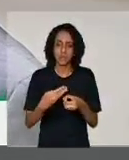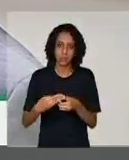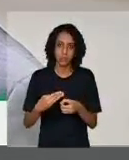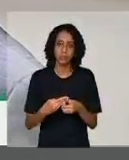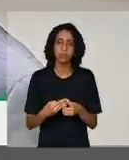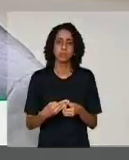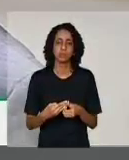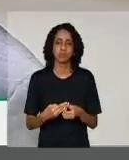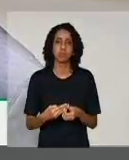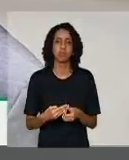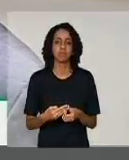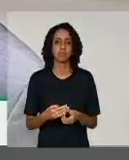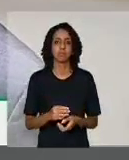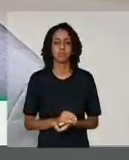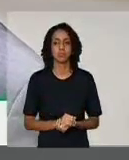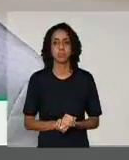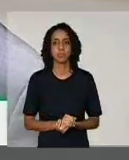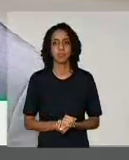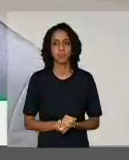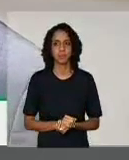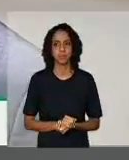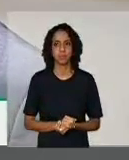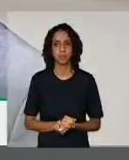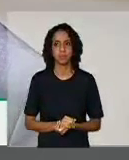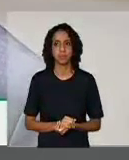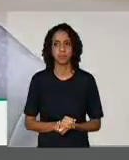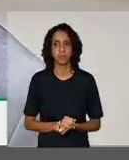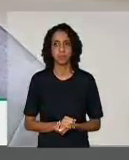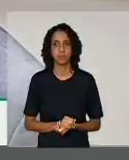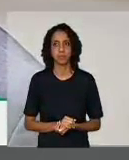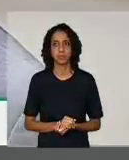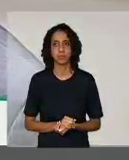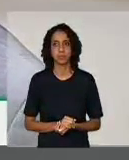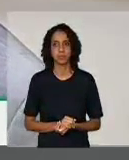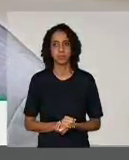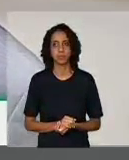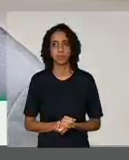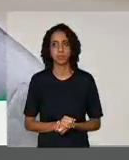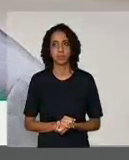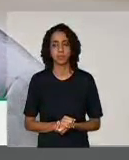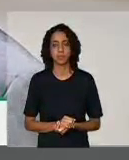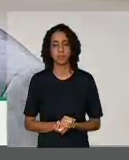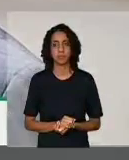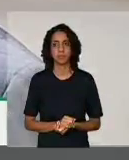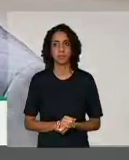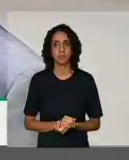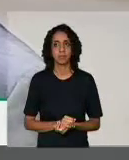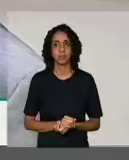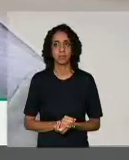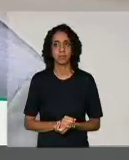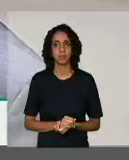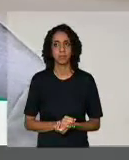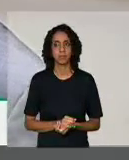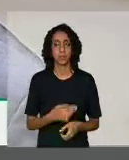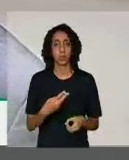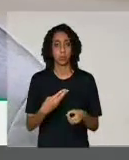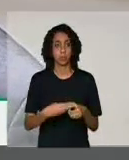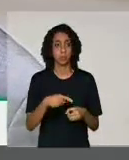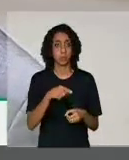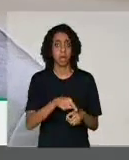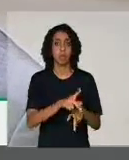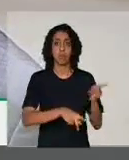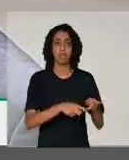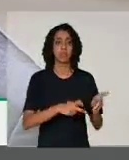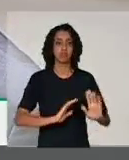têm gestões no sentido do seu desenvolvimento, a população de grande